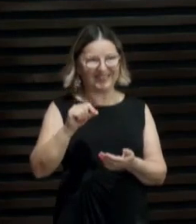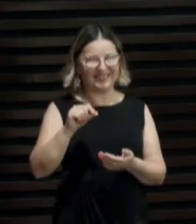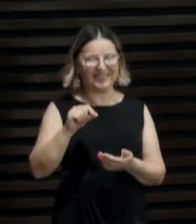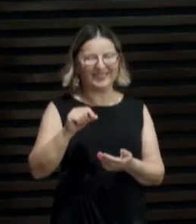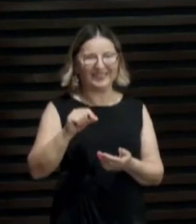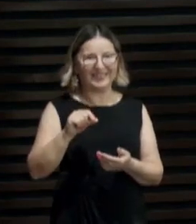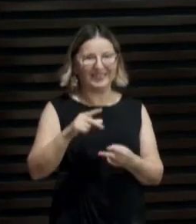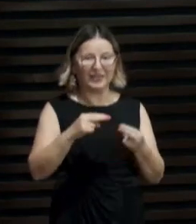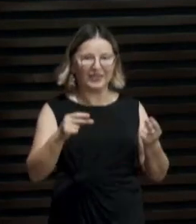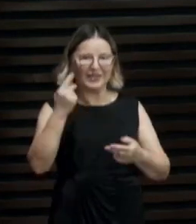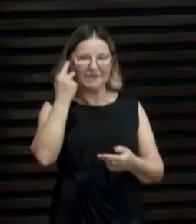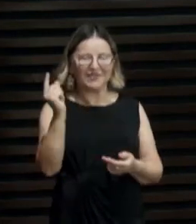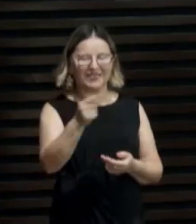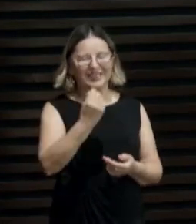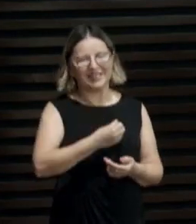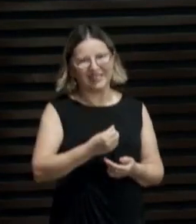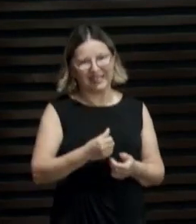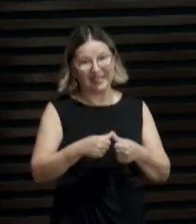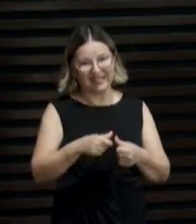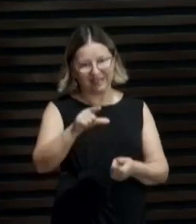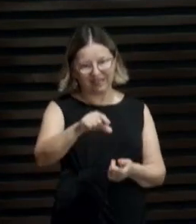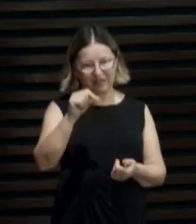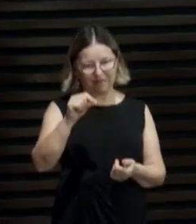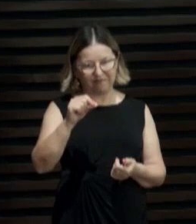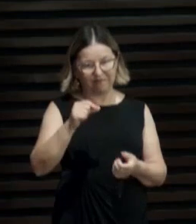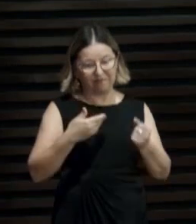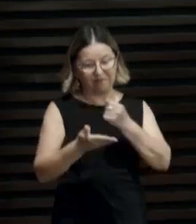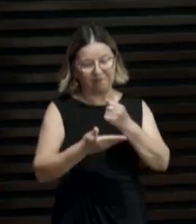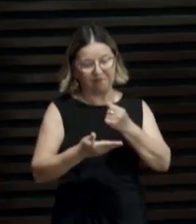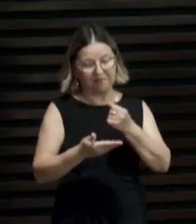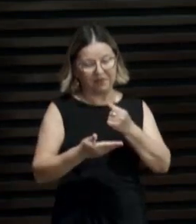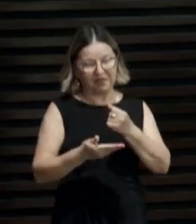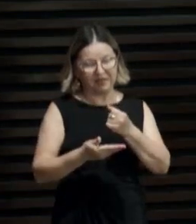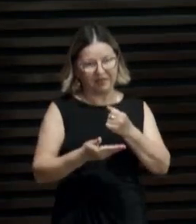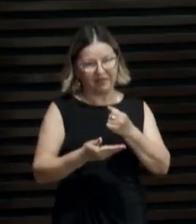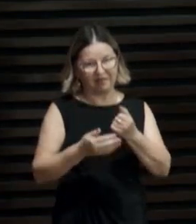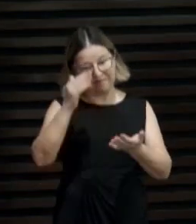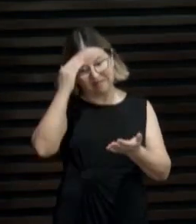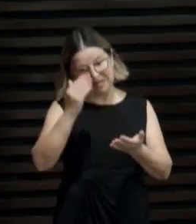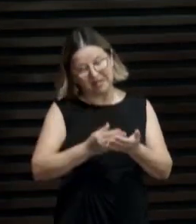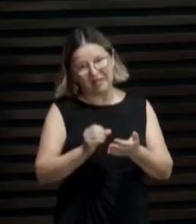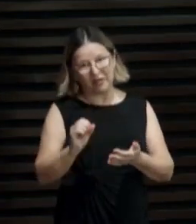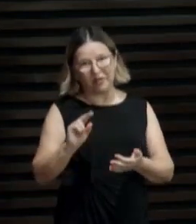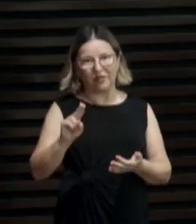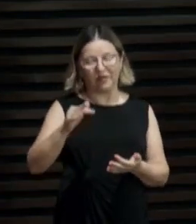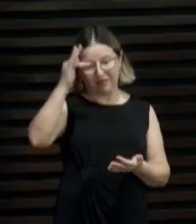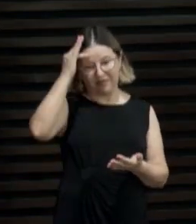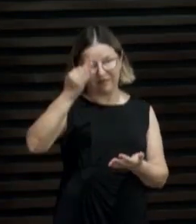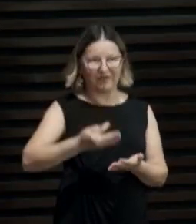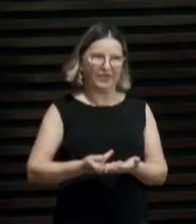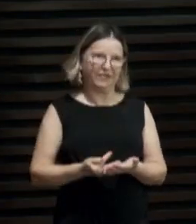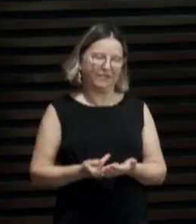E essas decisões são baseadas em crenças ou fé. E eu vou dizer para vocês qual é a diferença de uma